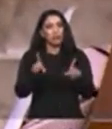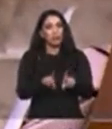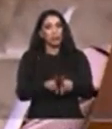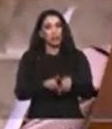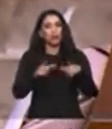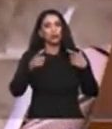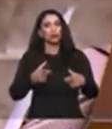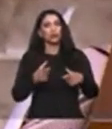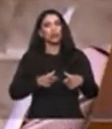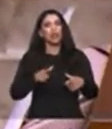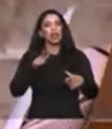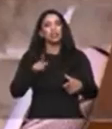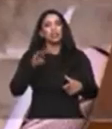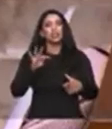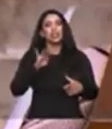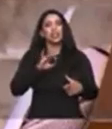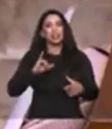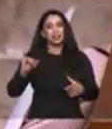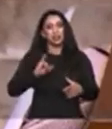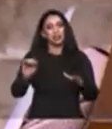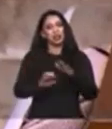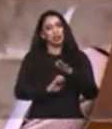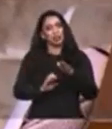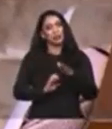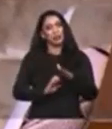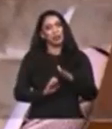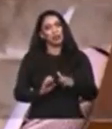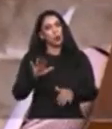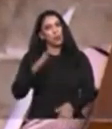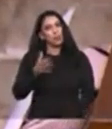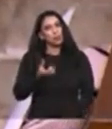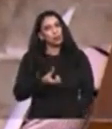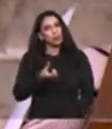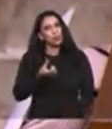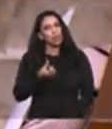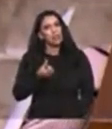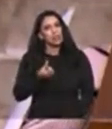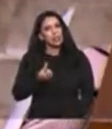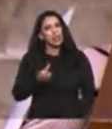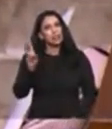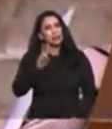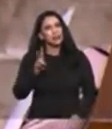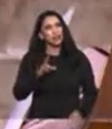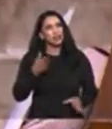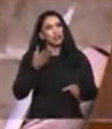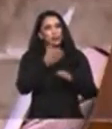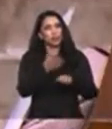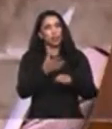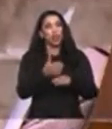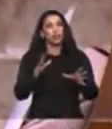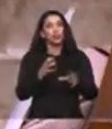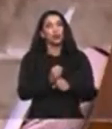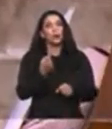GPI Participações e Investimentos Limitada, ou pelo menos 6 ocasiões no valor total de R$